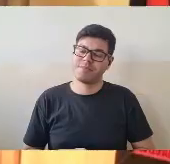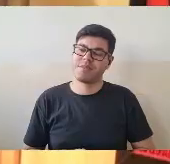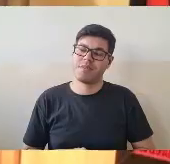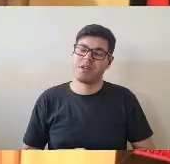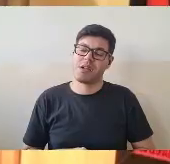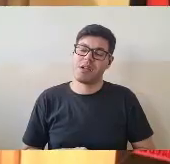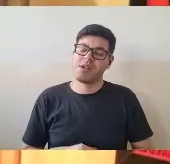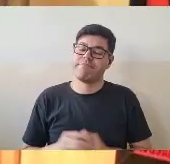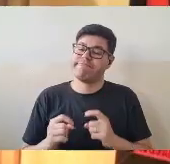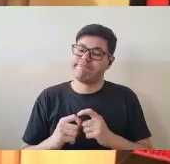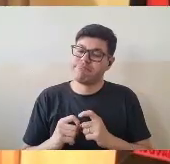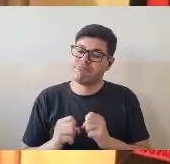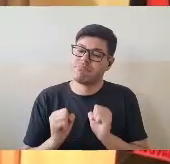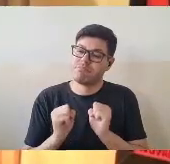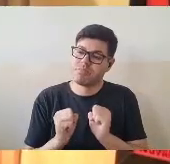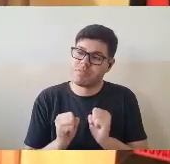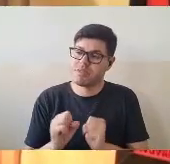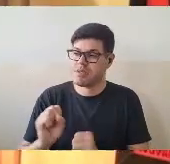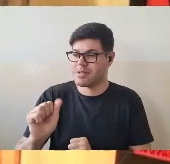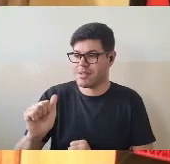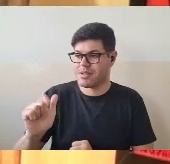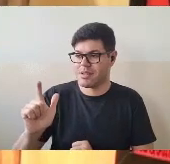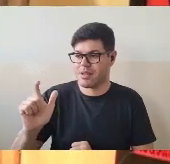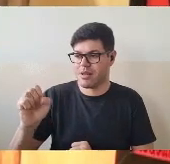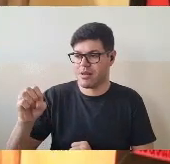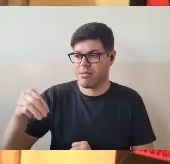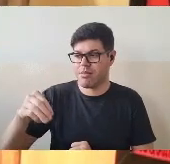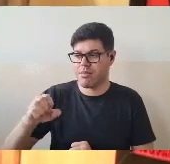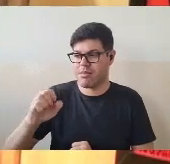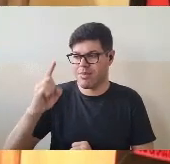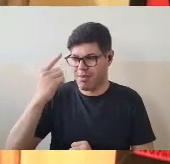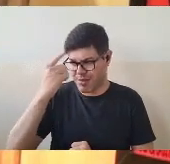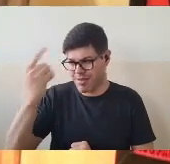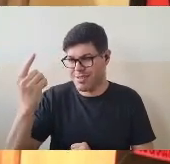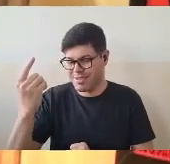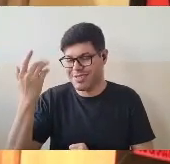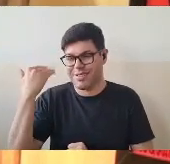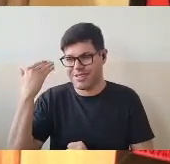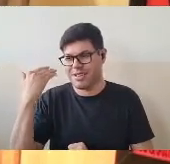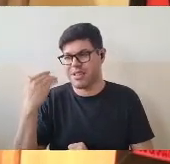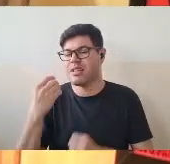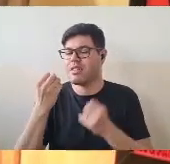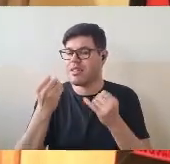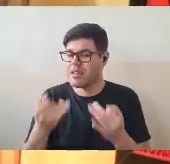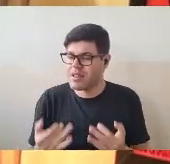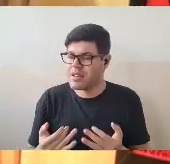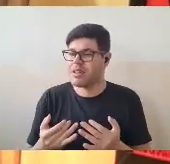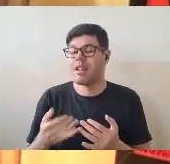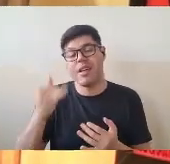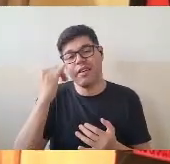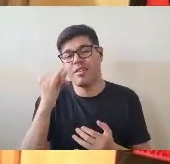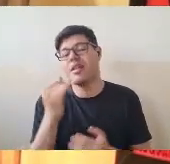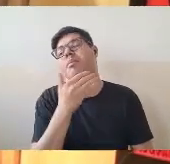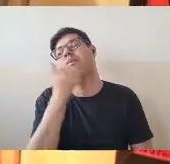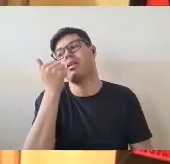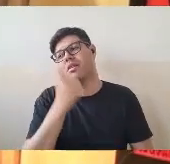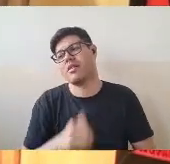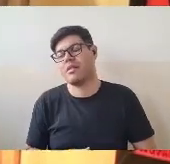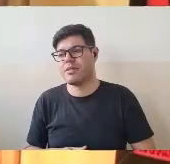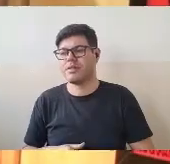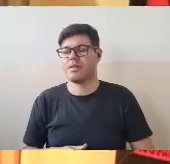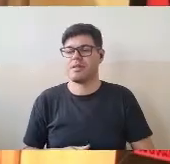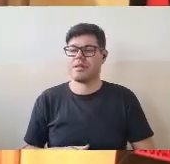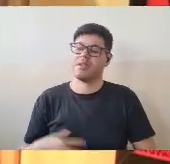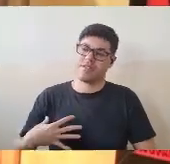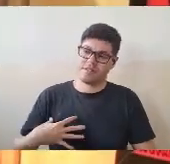doutor, o senhor veio para a cidade, teve os filhos, nós falamos o nome dos seus filhos já, né? Sim. O Jardel